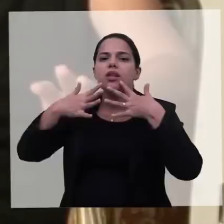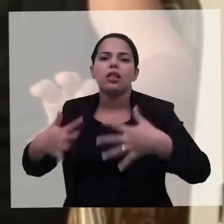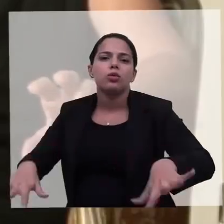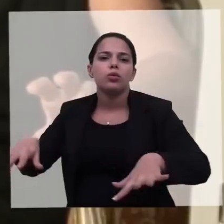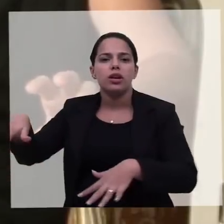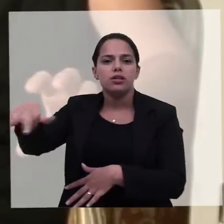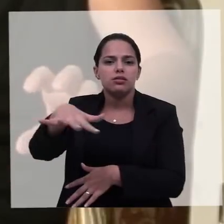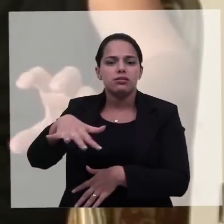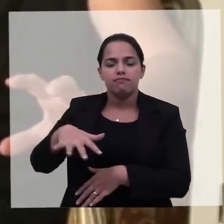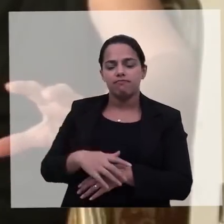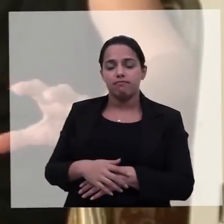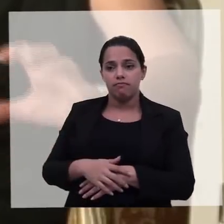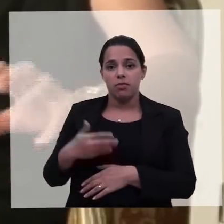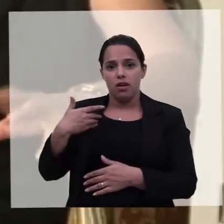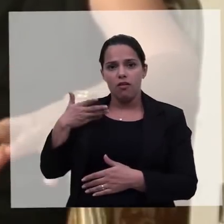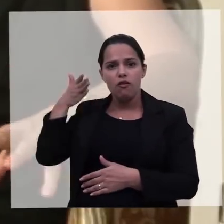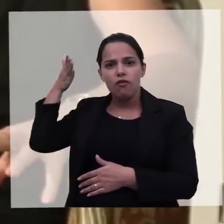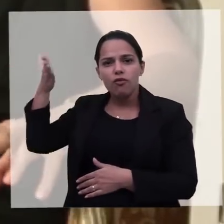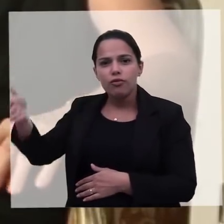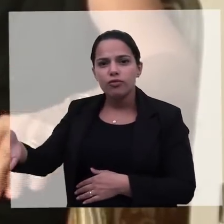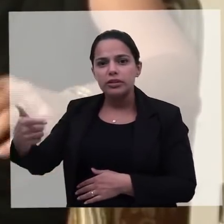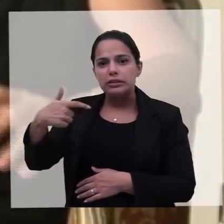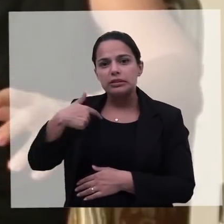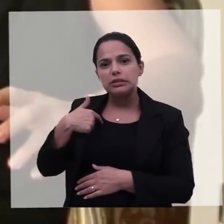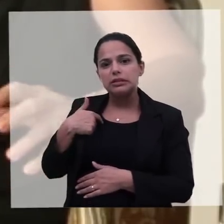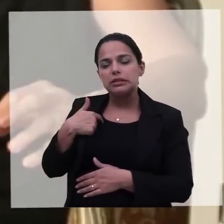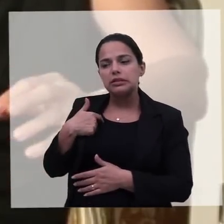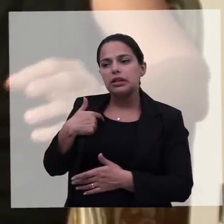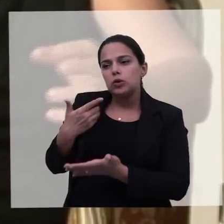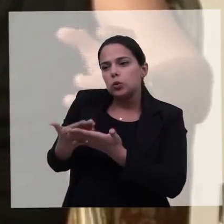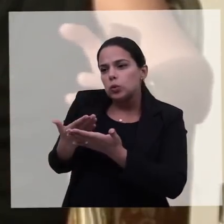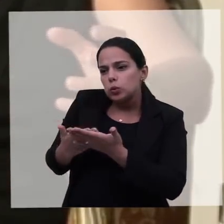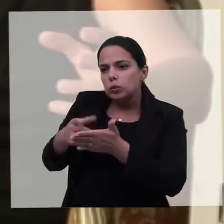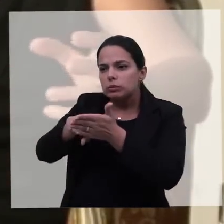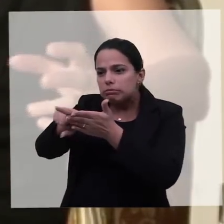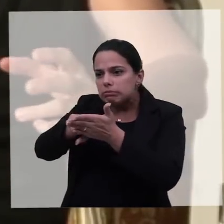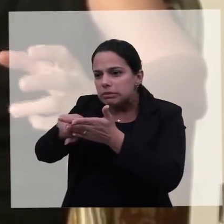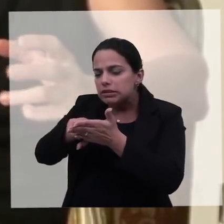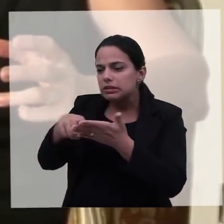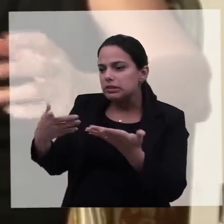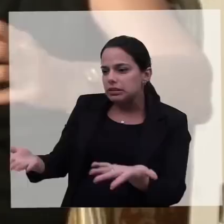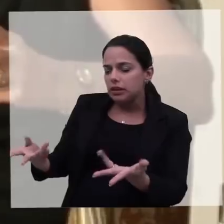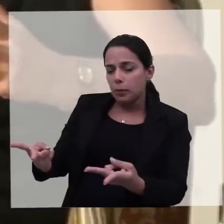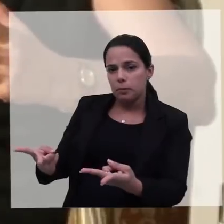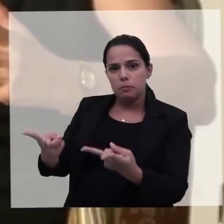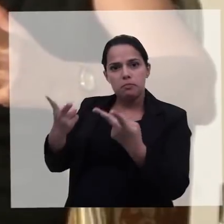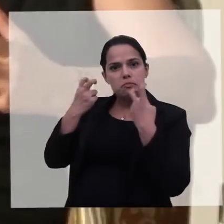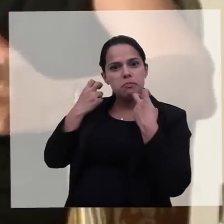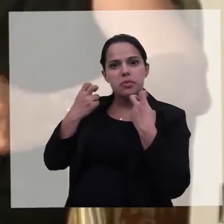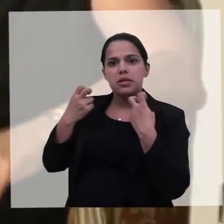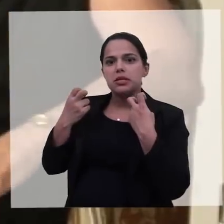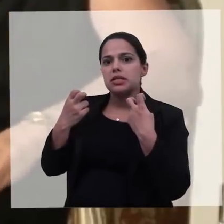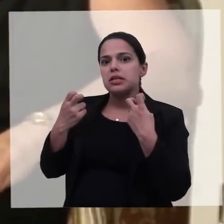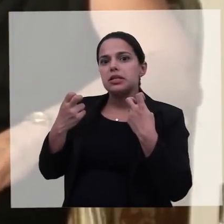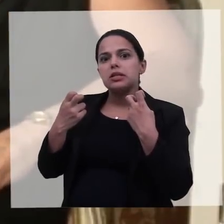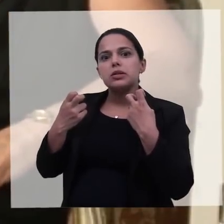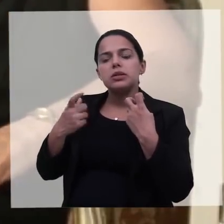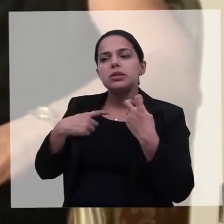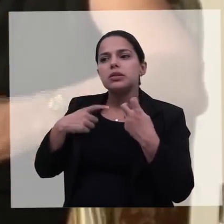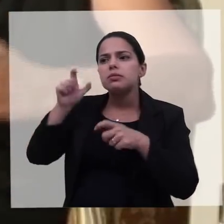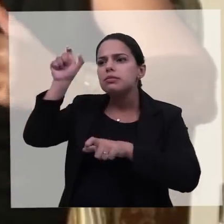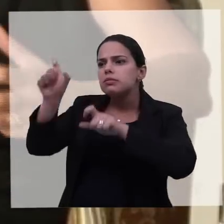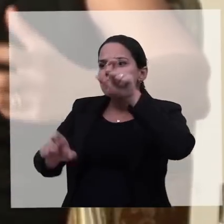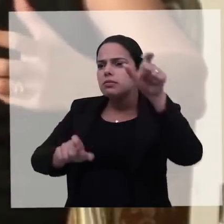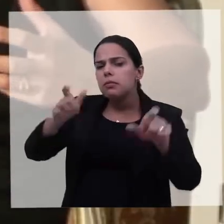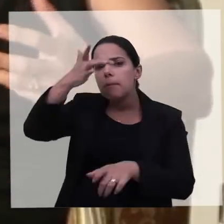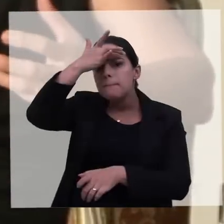mais. Mas quando eu cheguei lá, que a gente instalou, eu comecei a perceber um